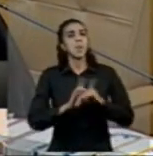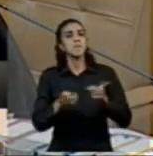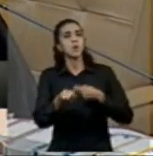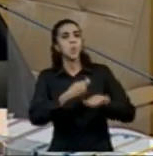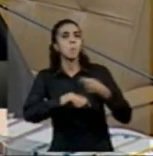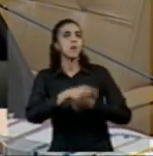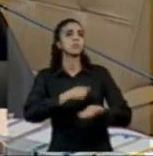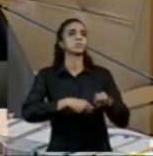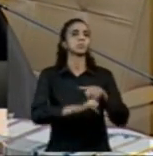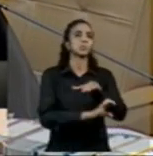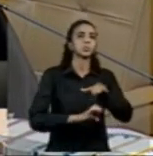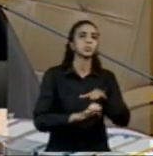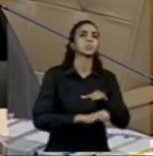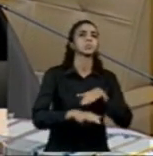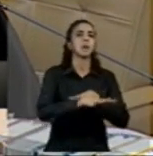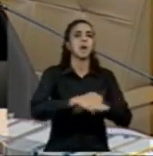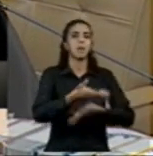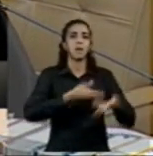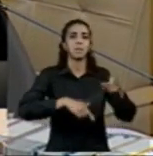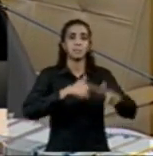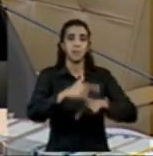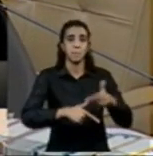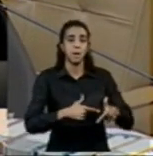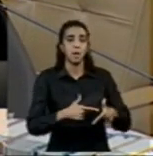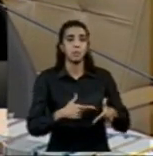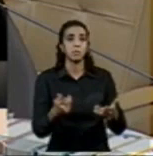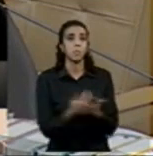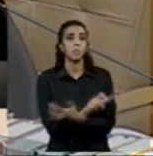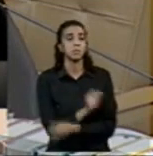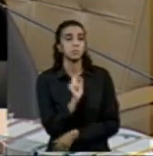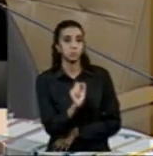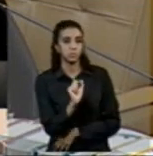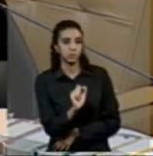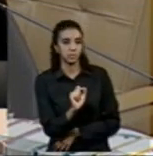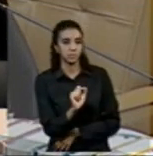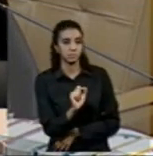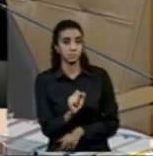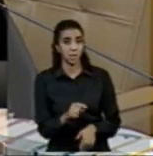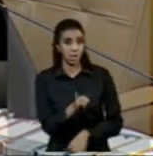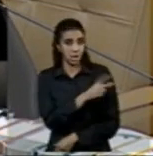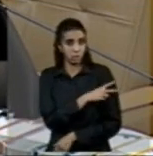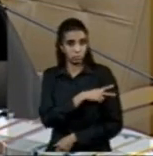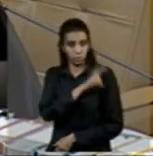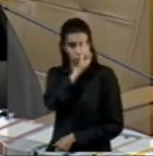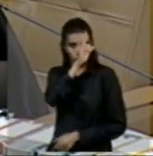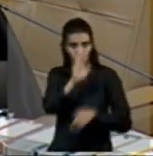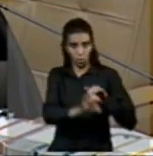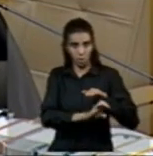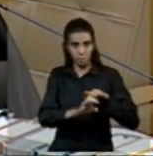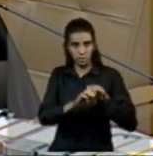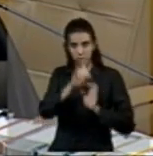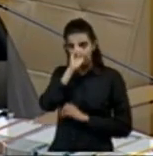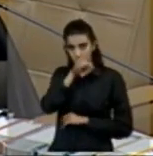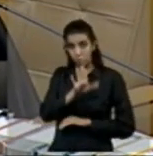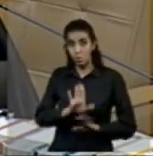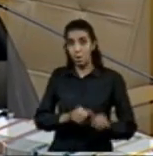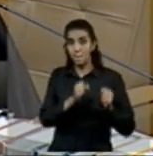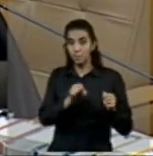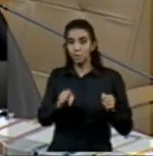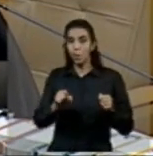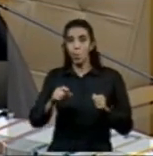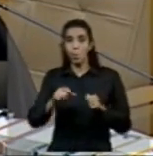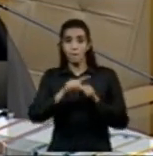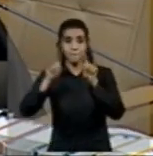das relações de trabalho se materializa no exercício do poder empregatício que submete o empregado, do ponto de vista